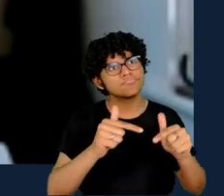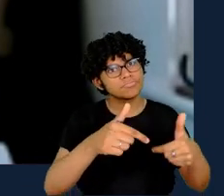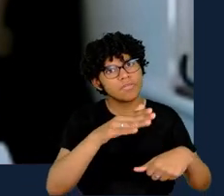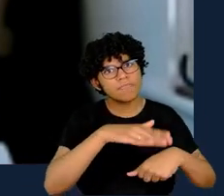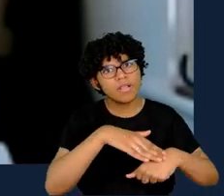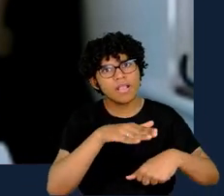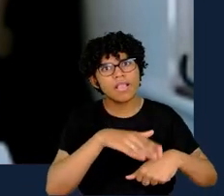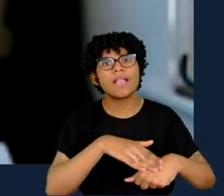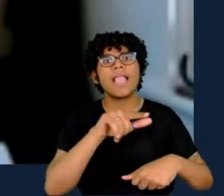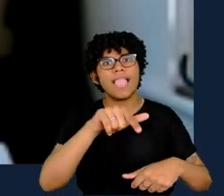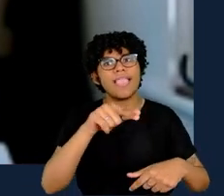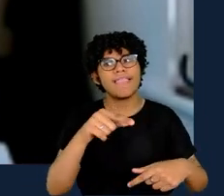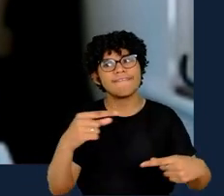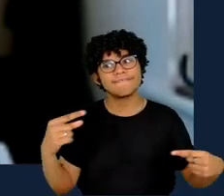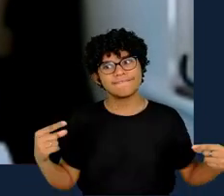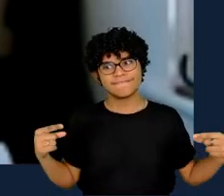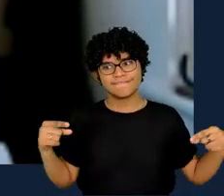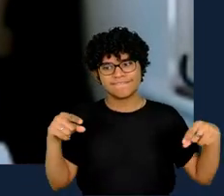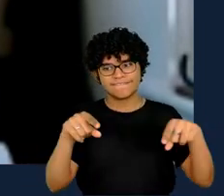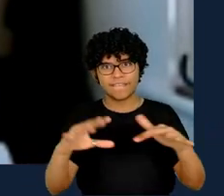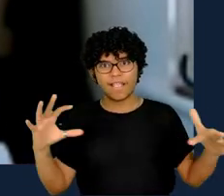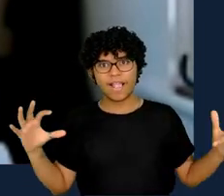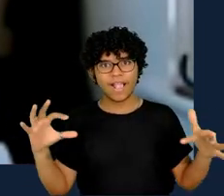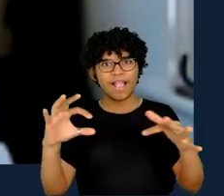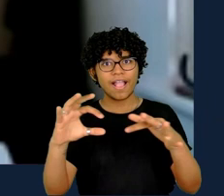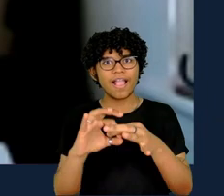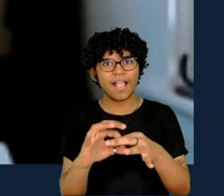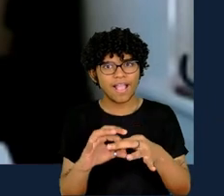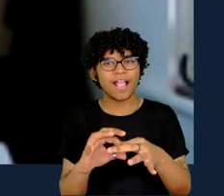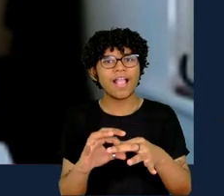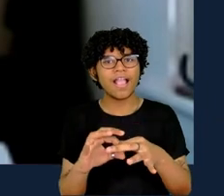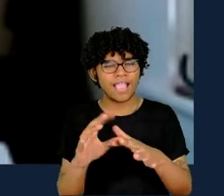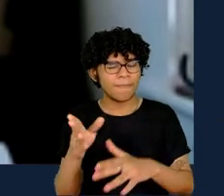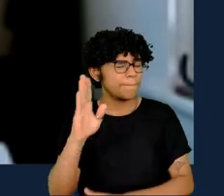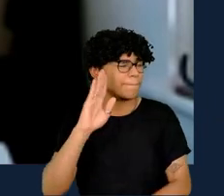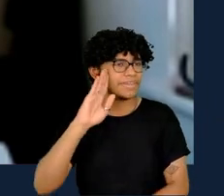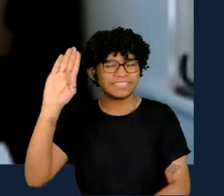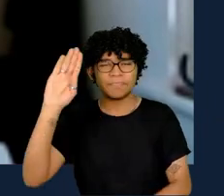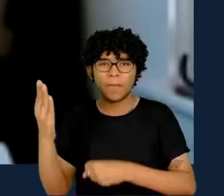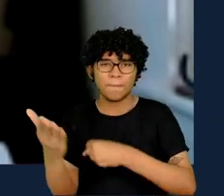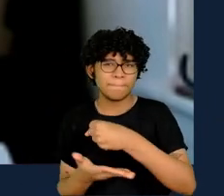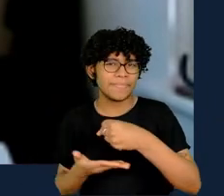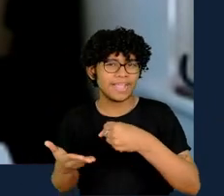está alinhada com as metas primárias